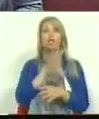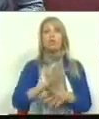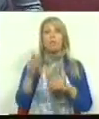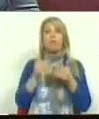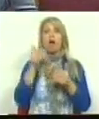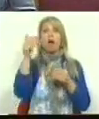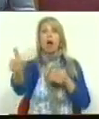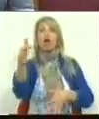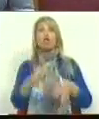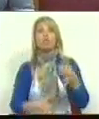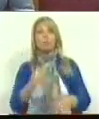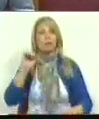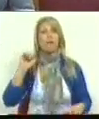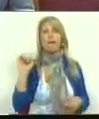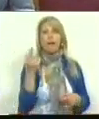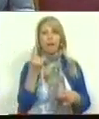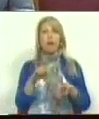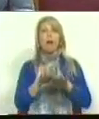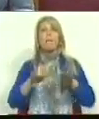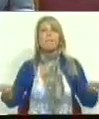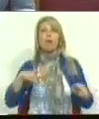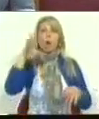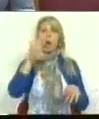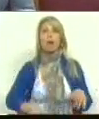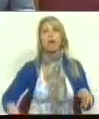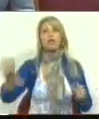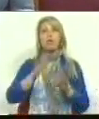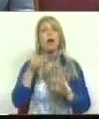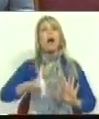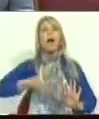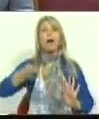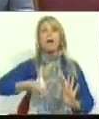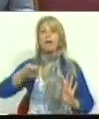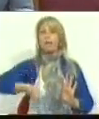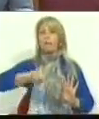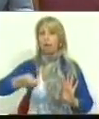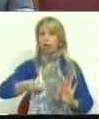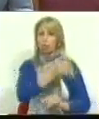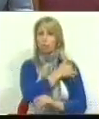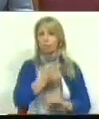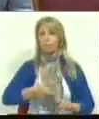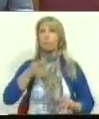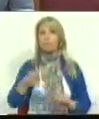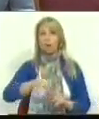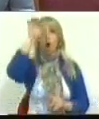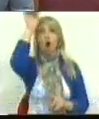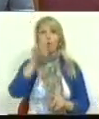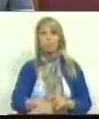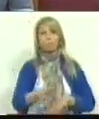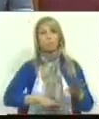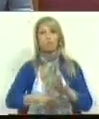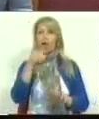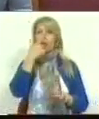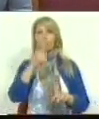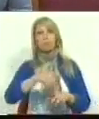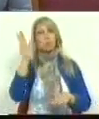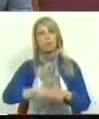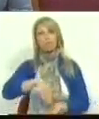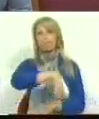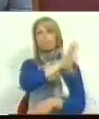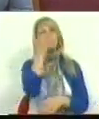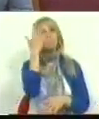célere, assente no Balcão Nacional do Arrendamento, que determina a pronta desocupação do locado em caso de cessação